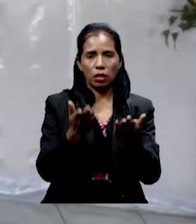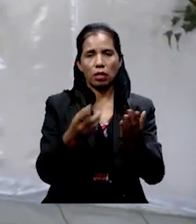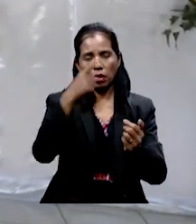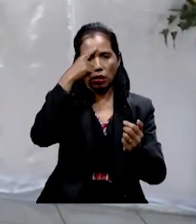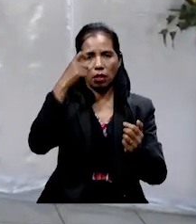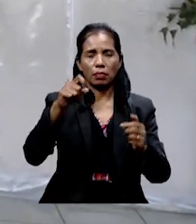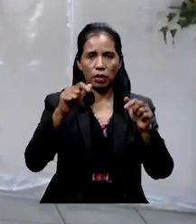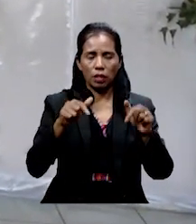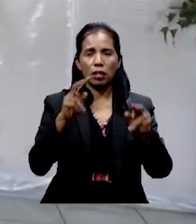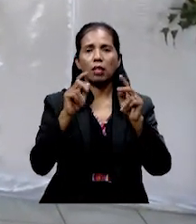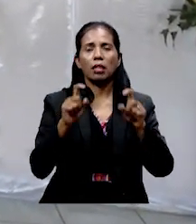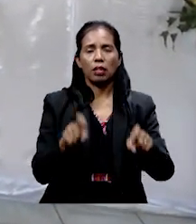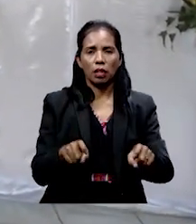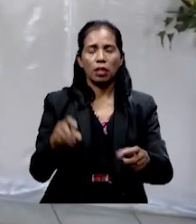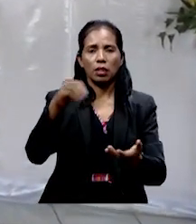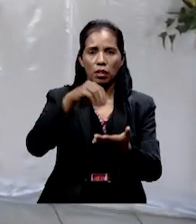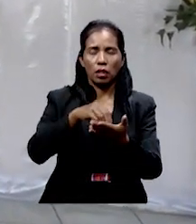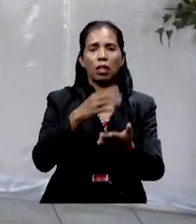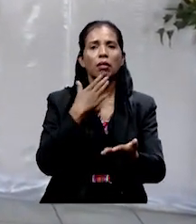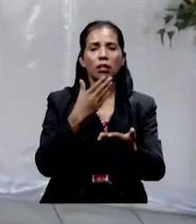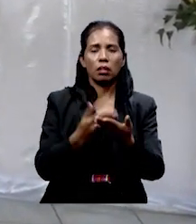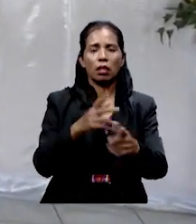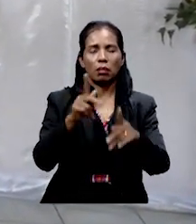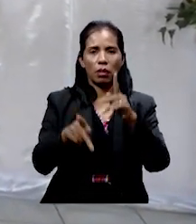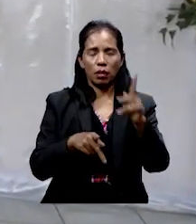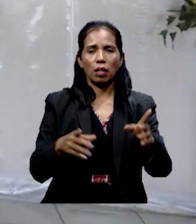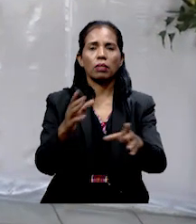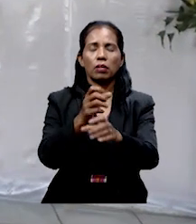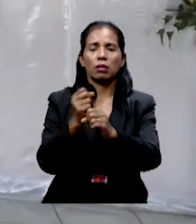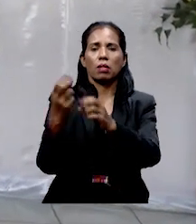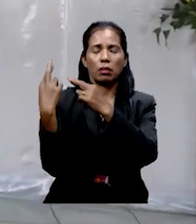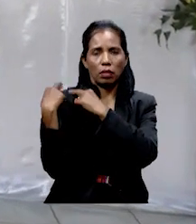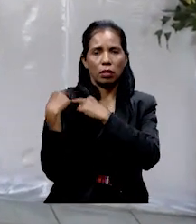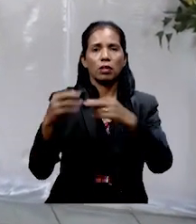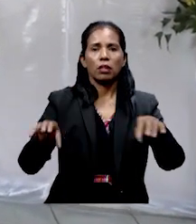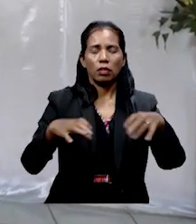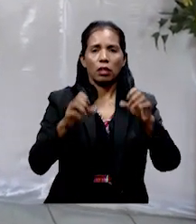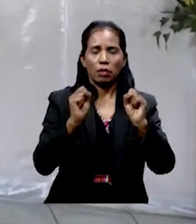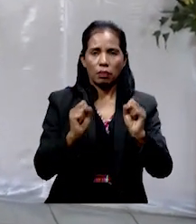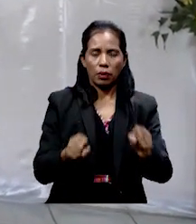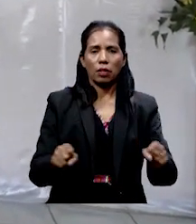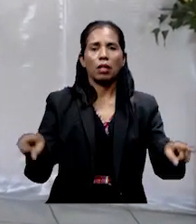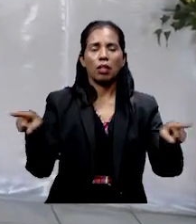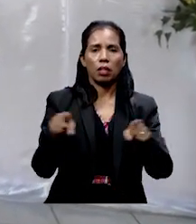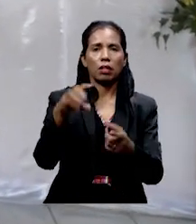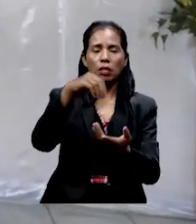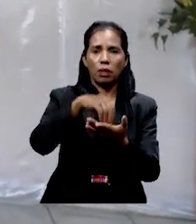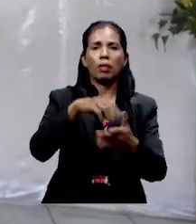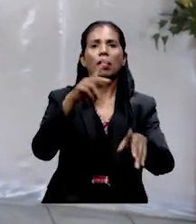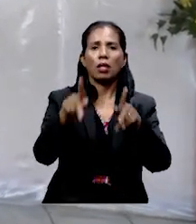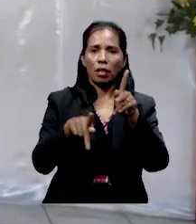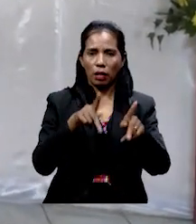né tem que hatur de dia quando vai a mane vem hatu assumir o cargo que né para vela hat a para vela tau falei a mim de